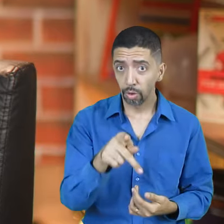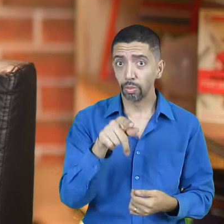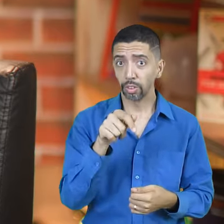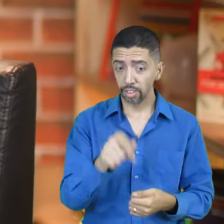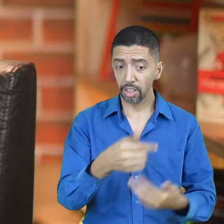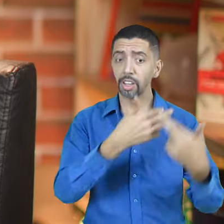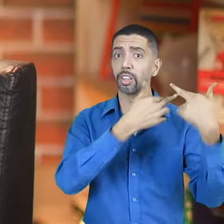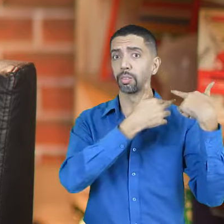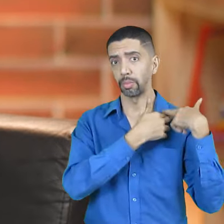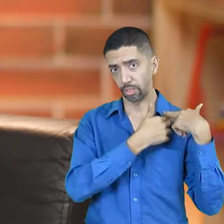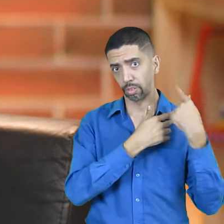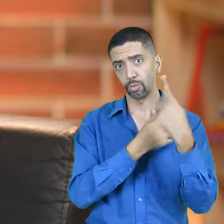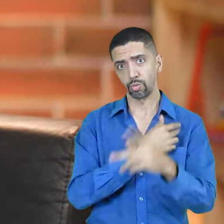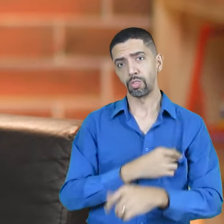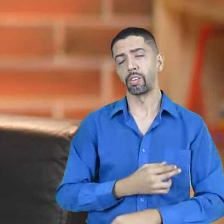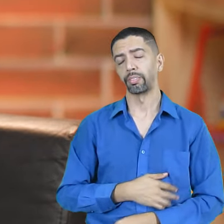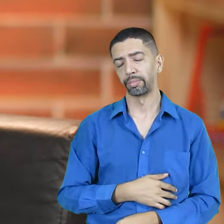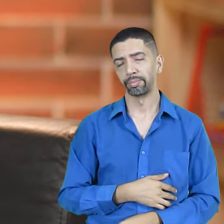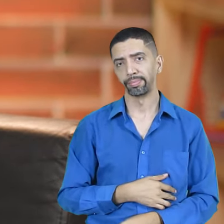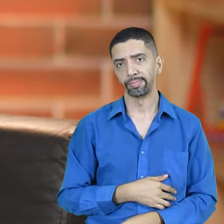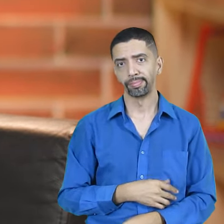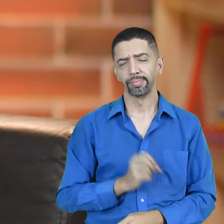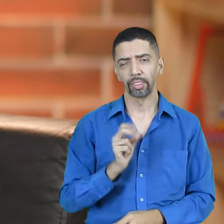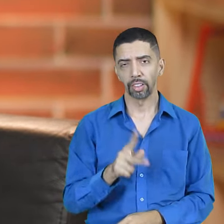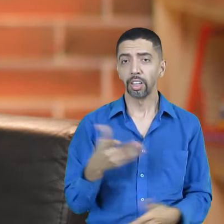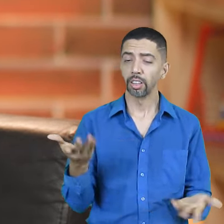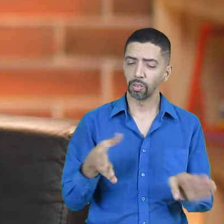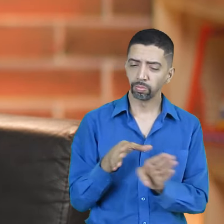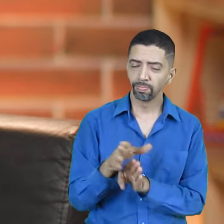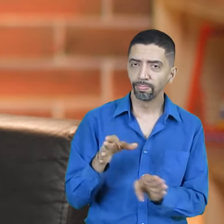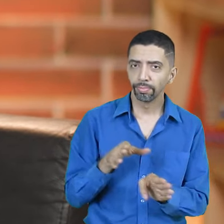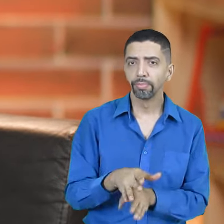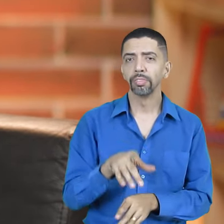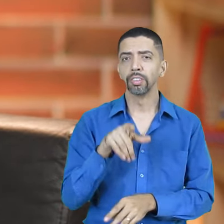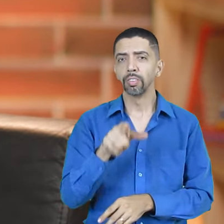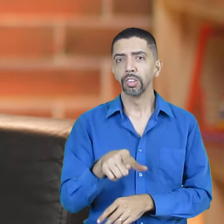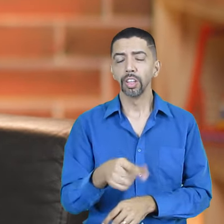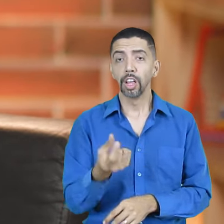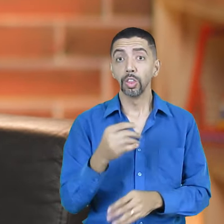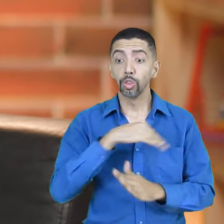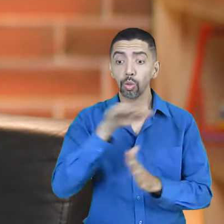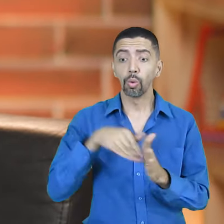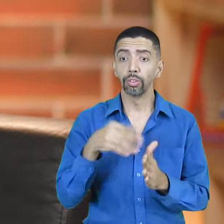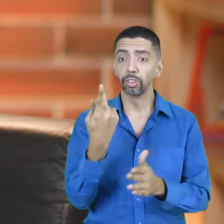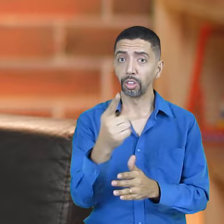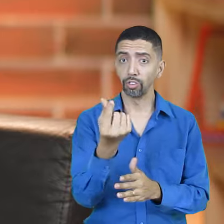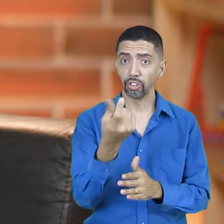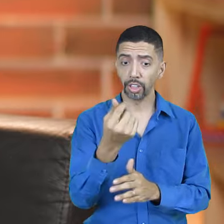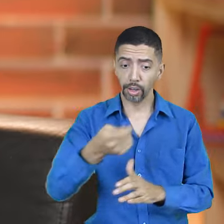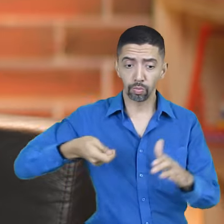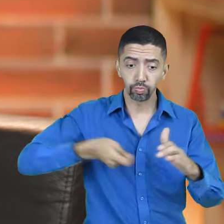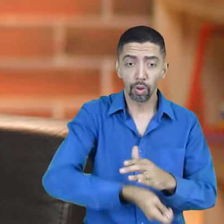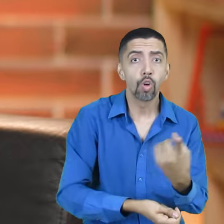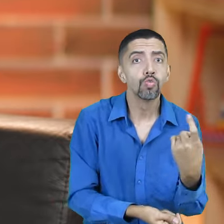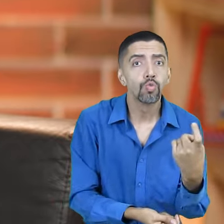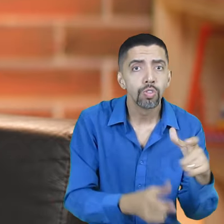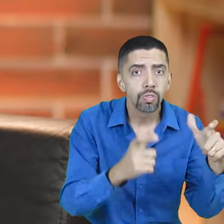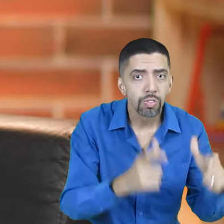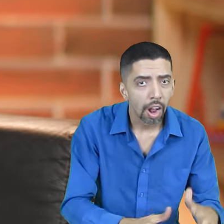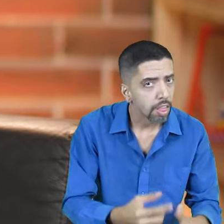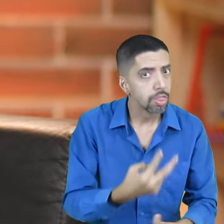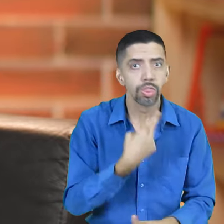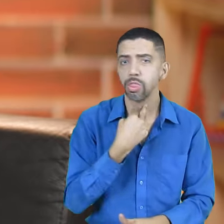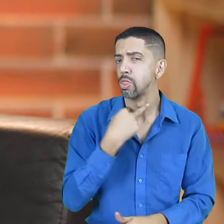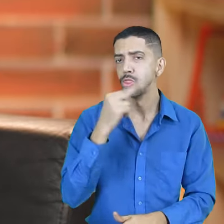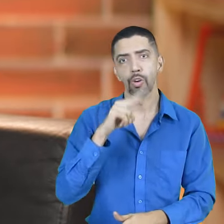financeiro. Ninguém mais. Então fica aqui uma orientação para você. Nunca coloque todos os seus recursos num